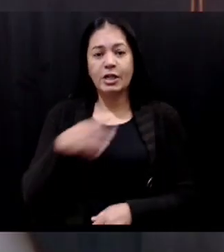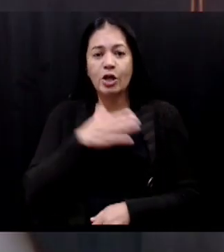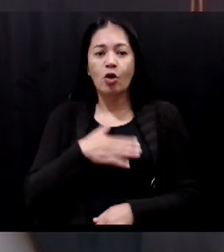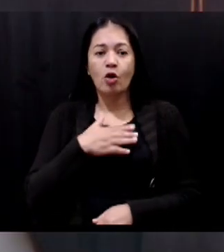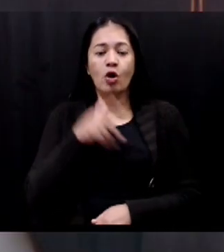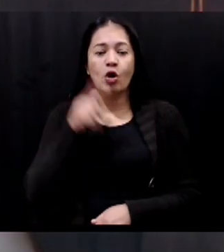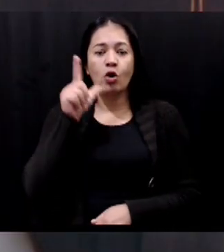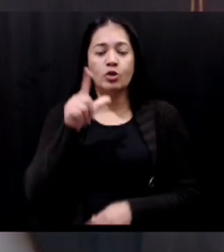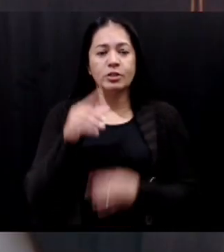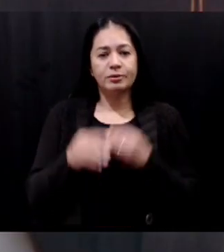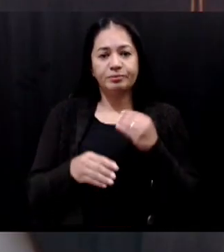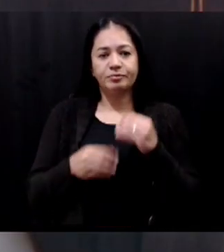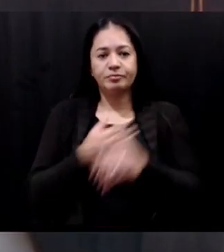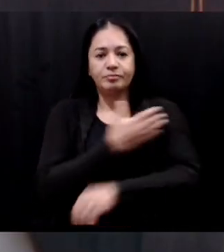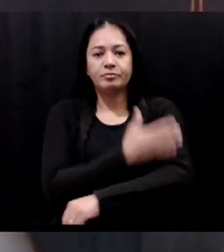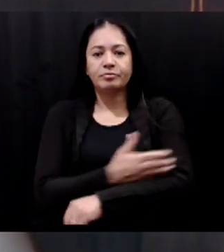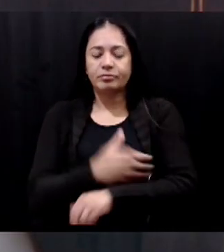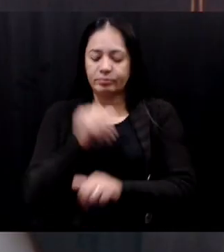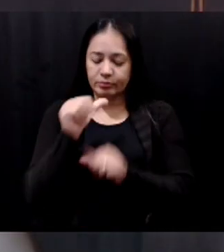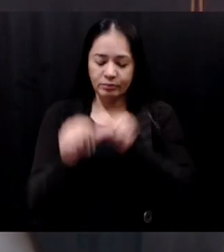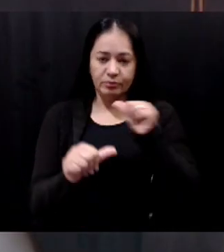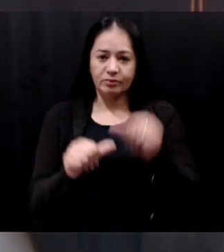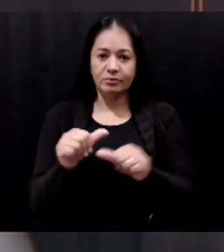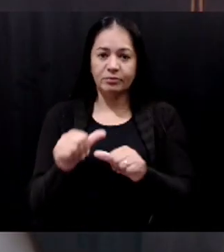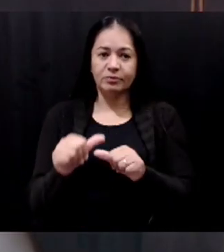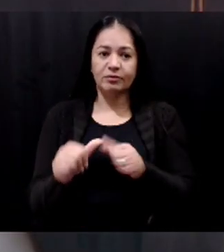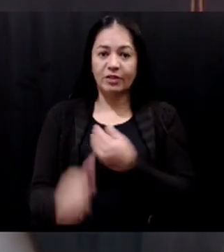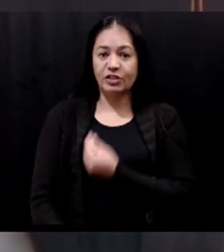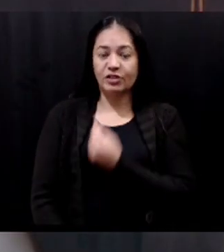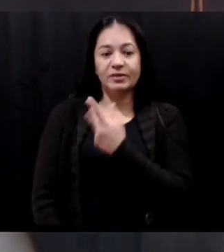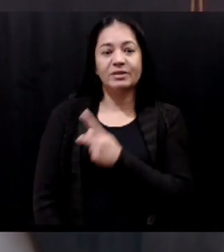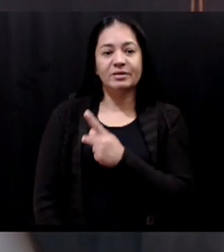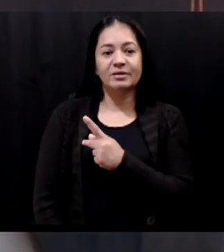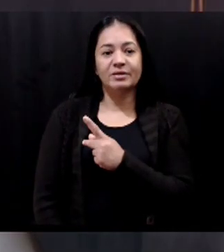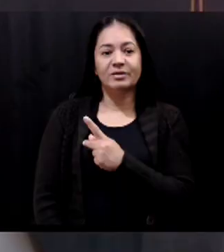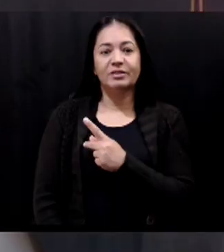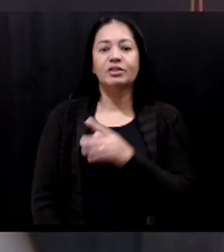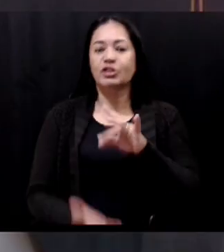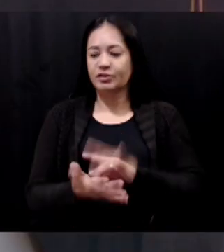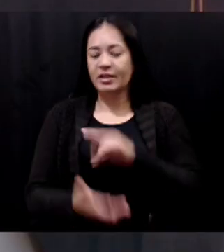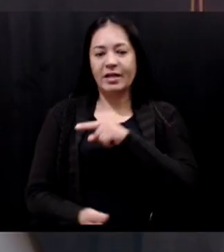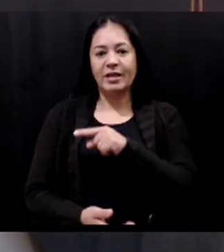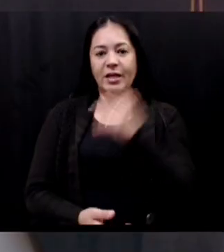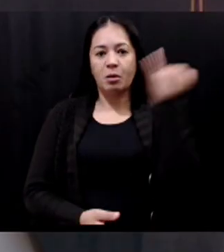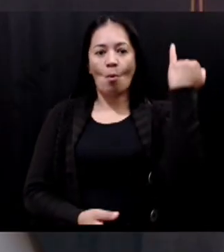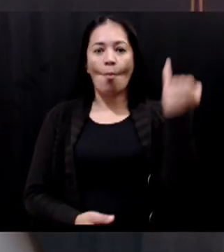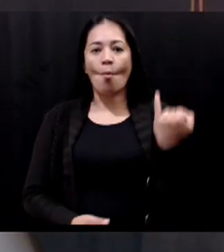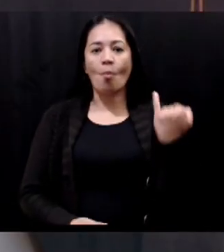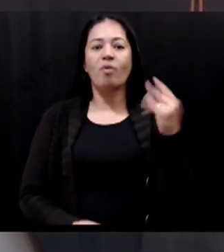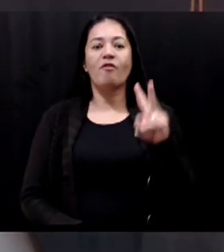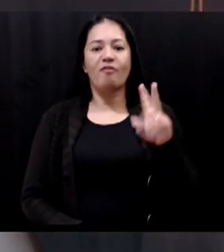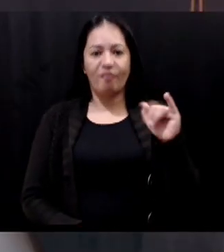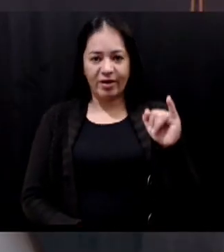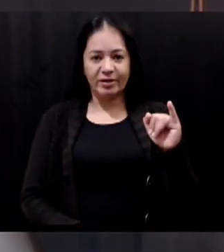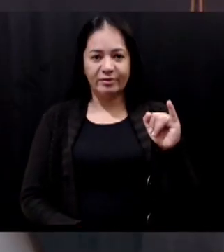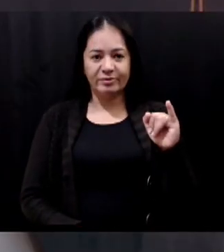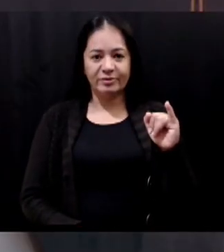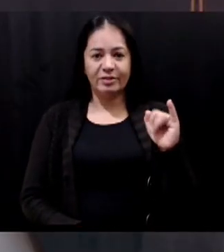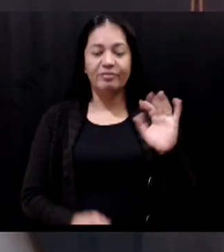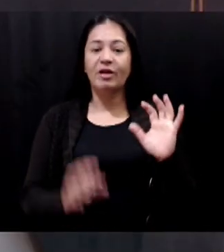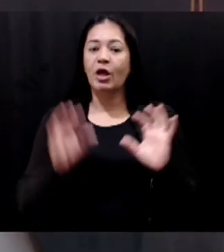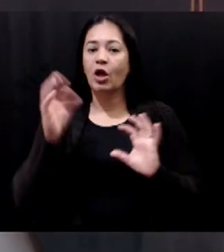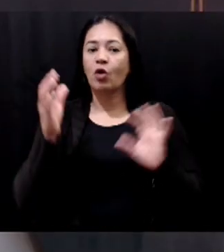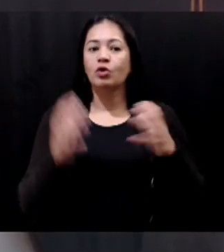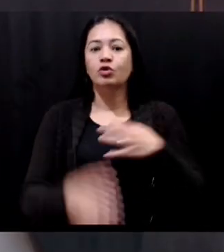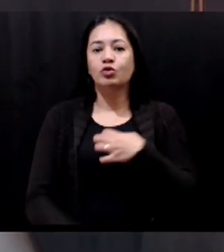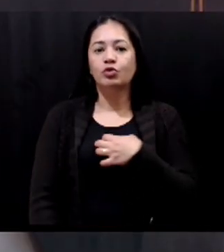e transformar os hábitos de vida dele, de fato, ele vai emagrecer. Esse emagrecimento vai acontecer de uma forma mais